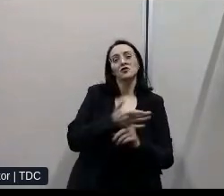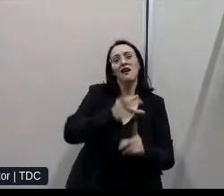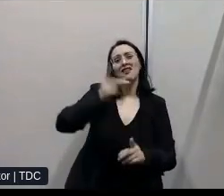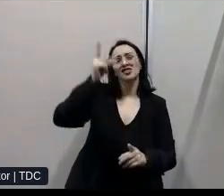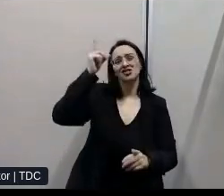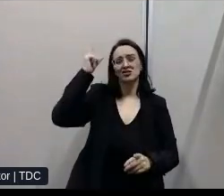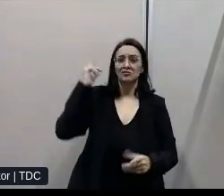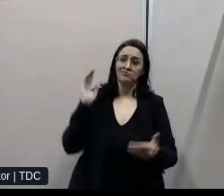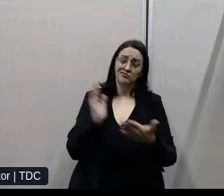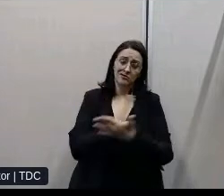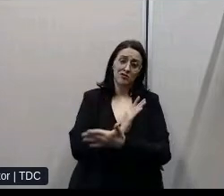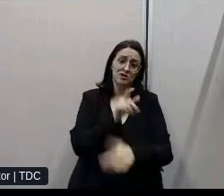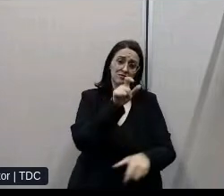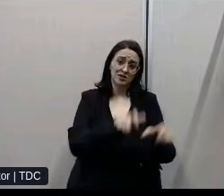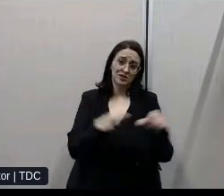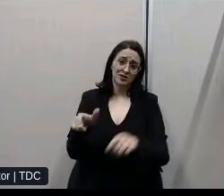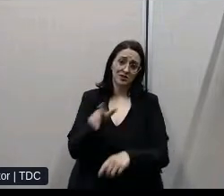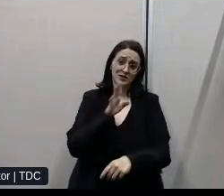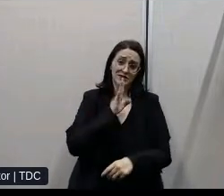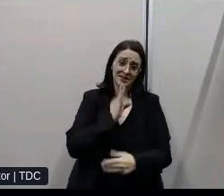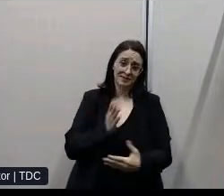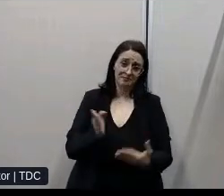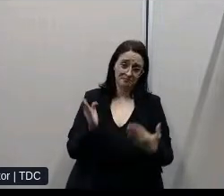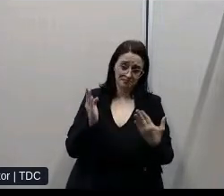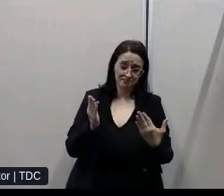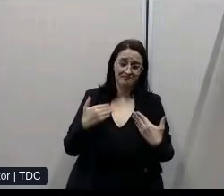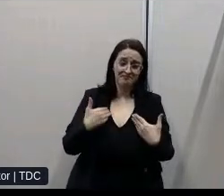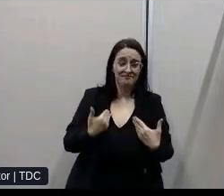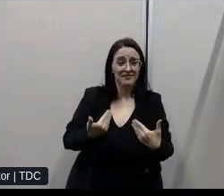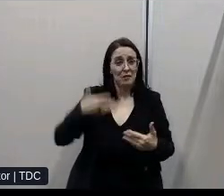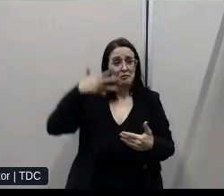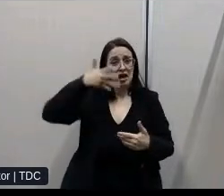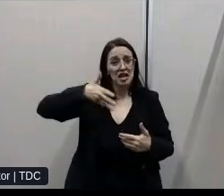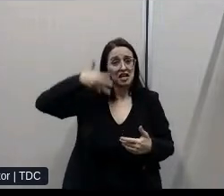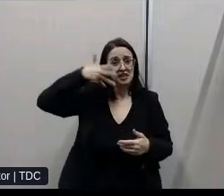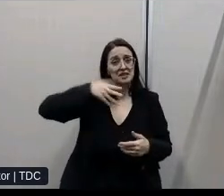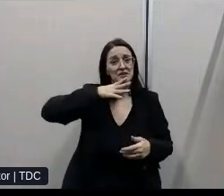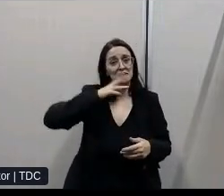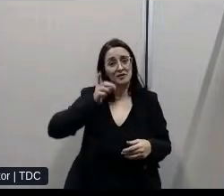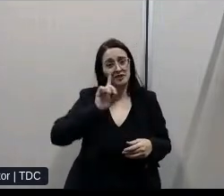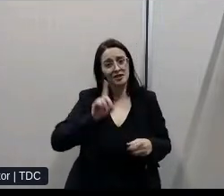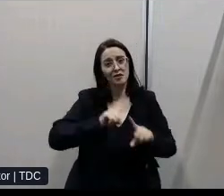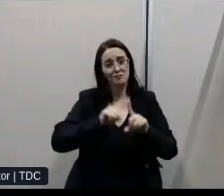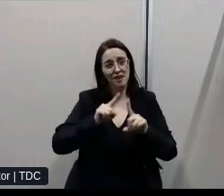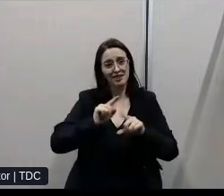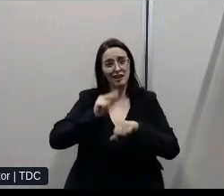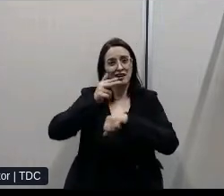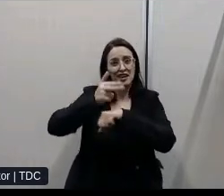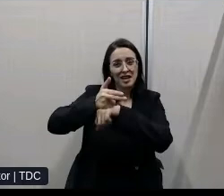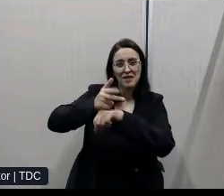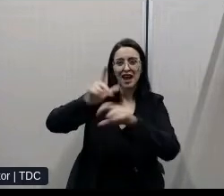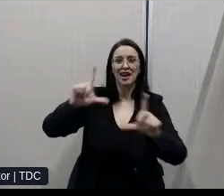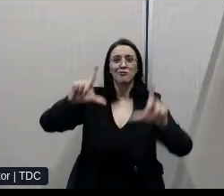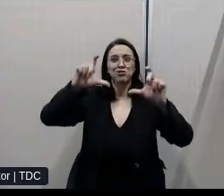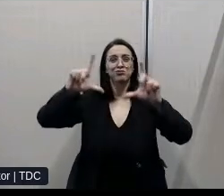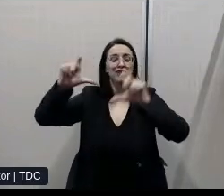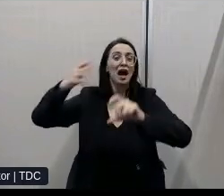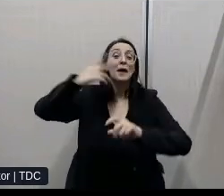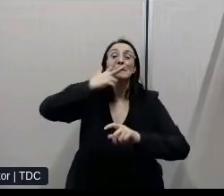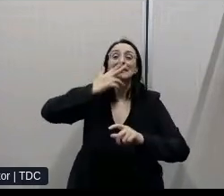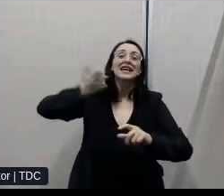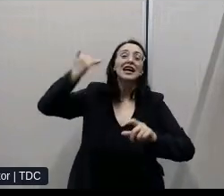antiga, talvez algumas das pessoas que estejam vendo essa palestra nem conheçam isso, mas as câmeras analógicas,